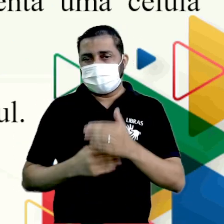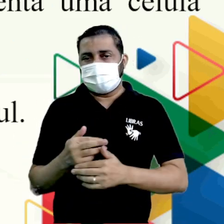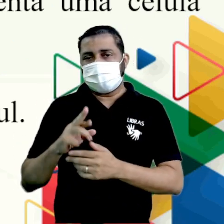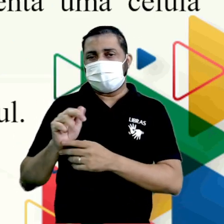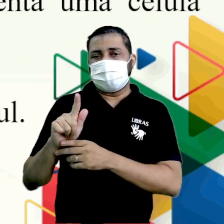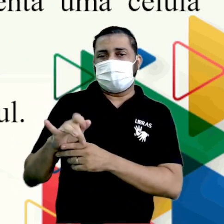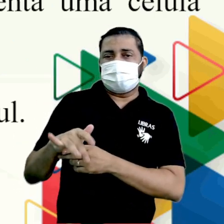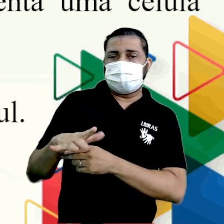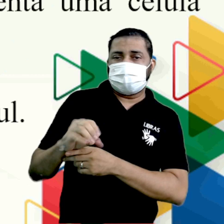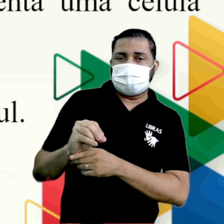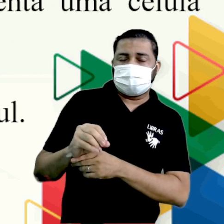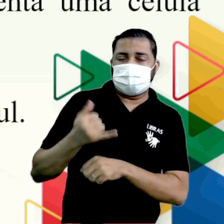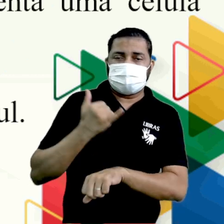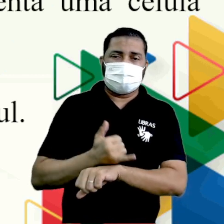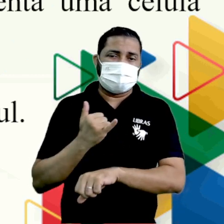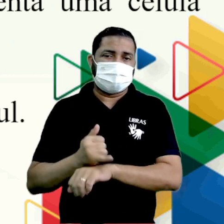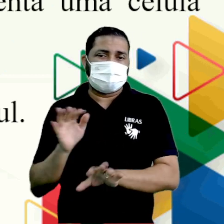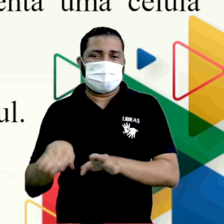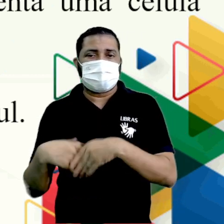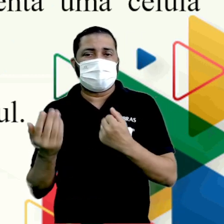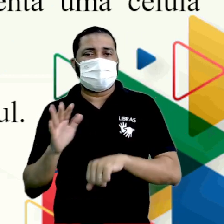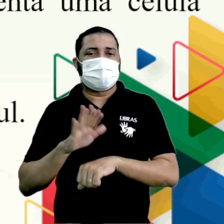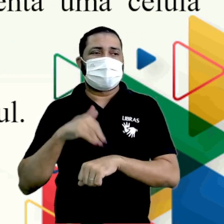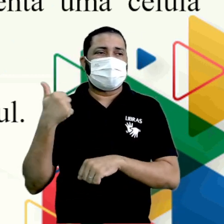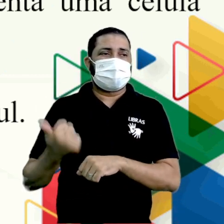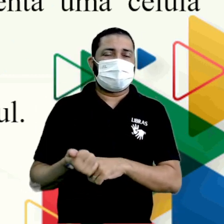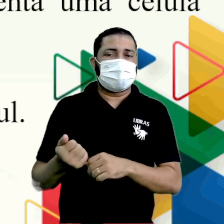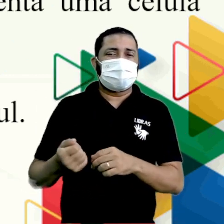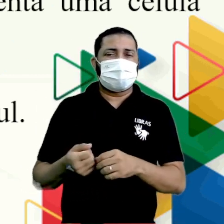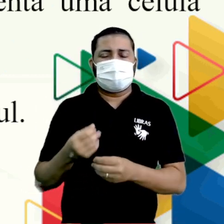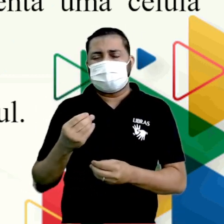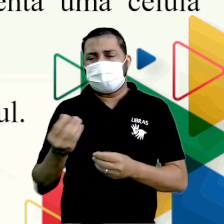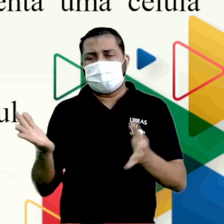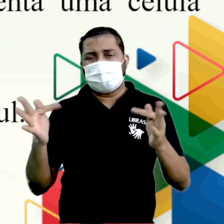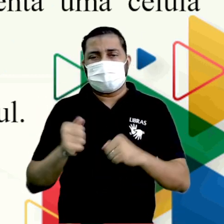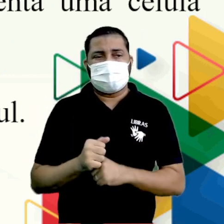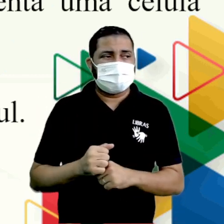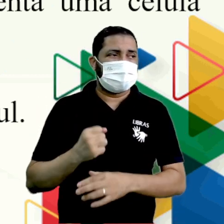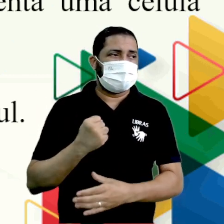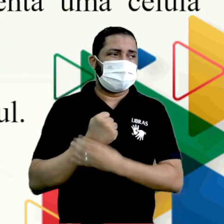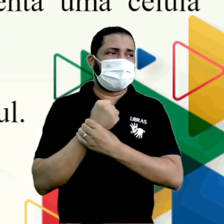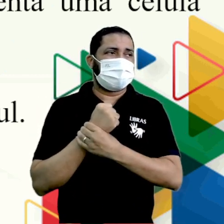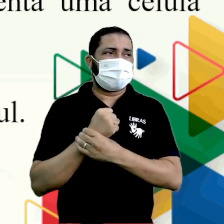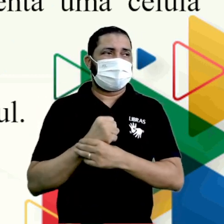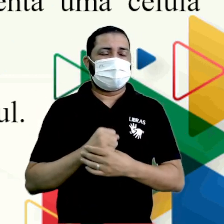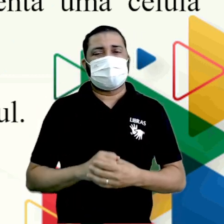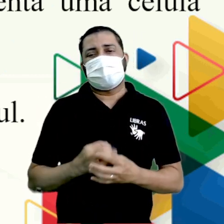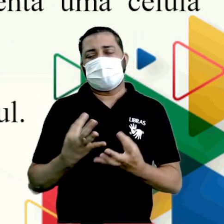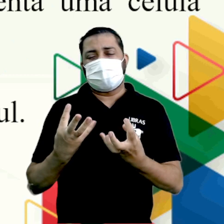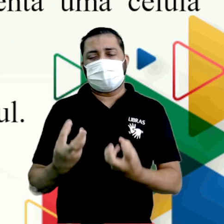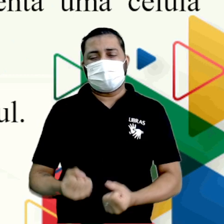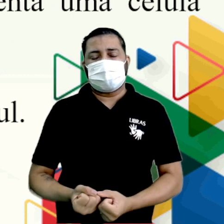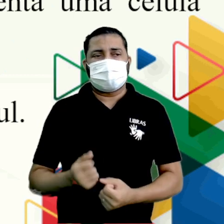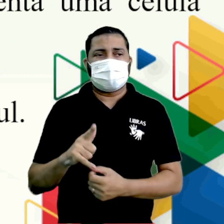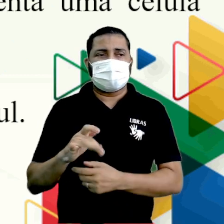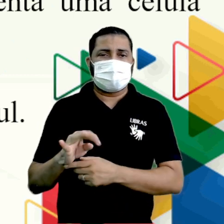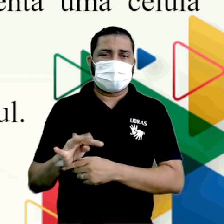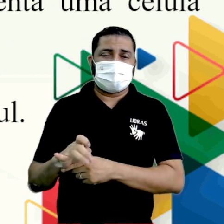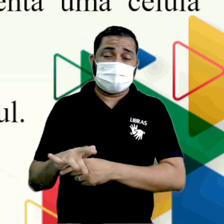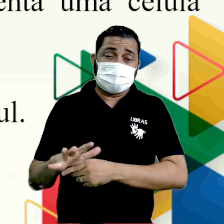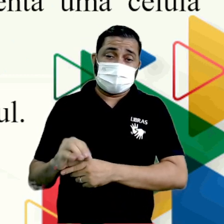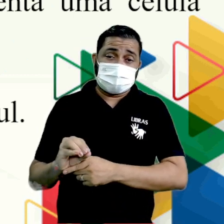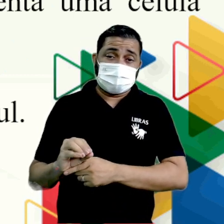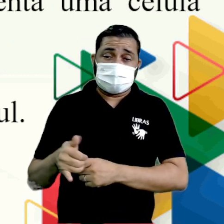refinamento de metais ou melhorar o aspecto final ou a resistência à corrosão ao ser galvanizado. Por